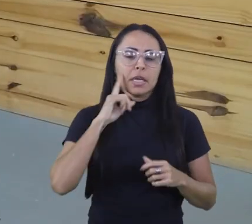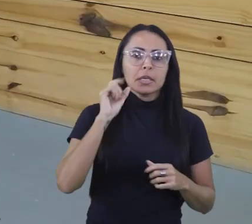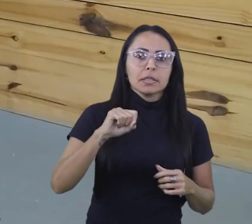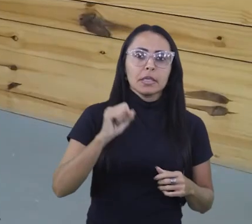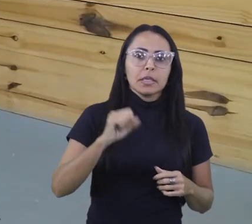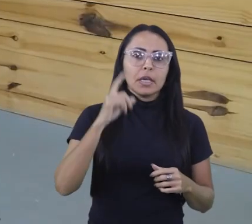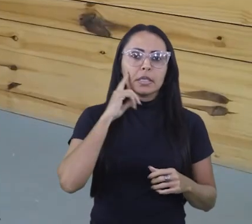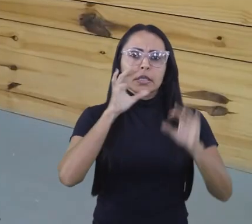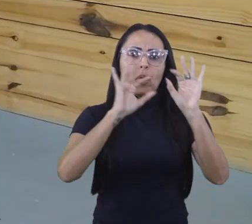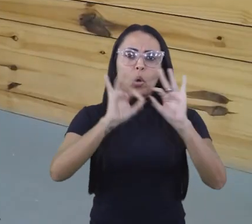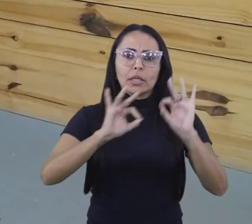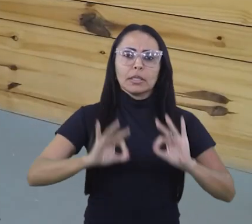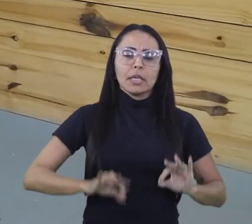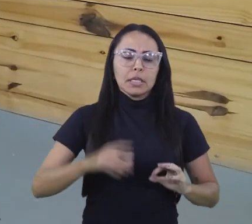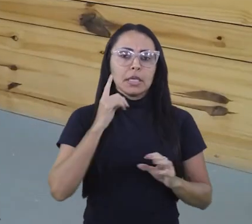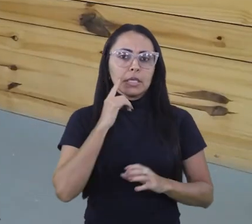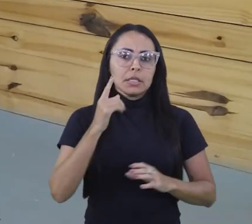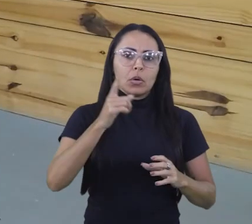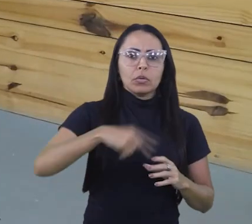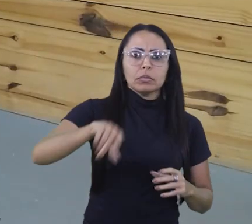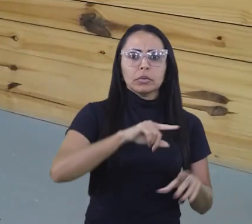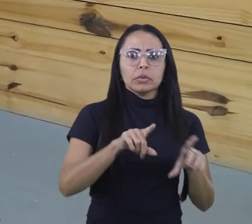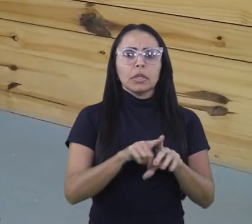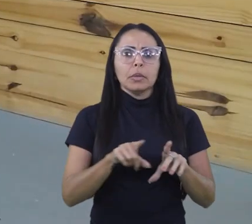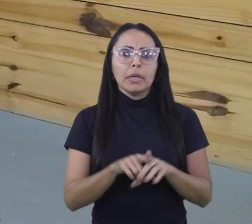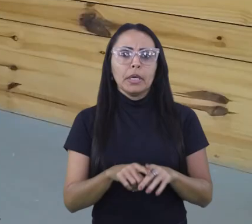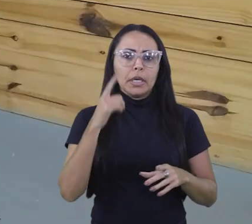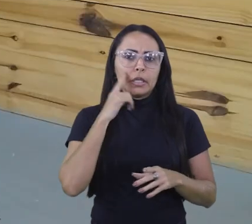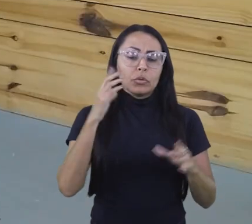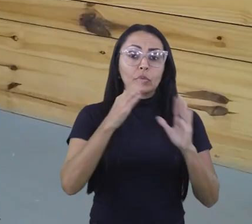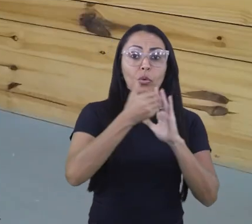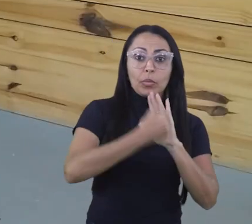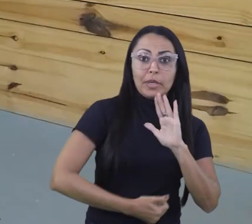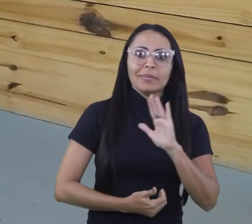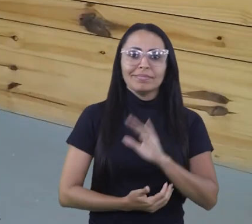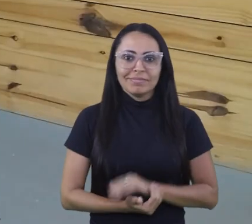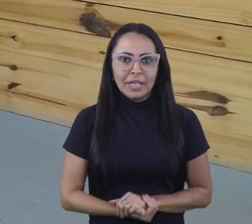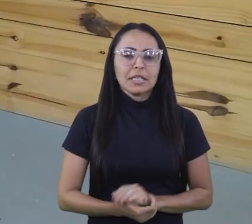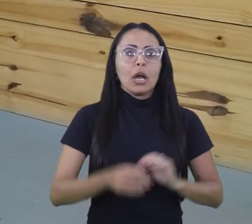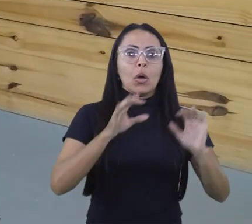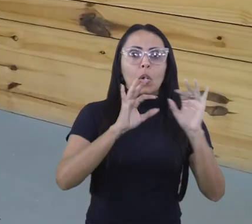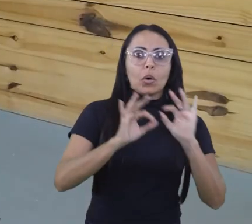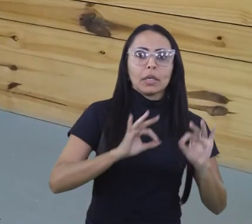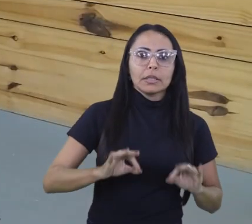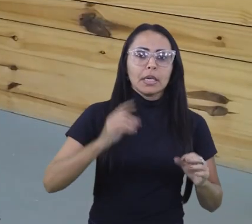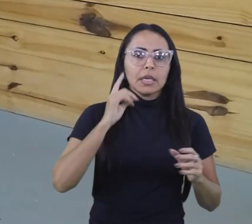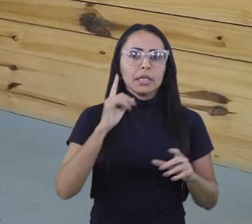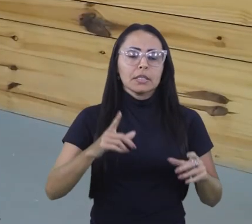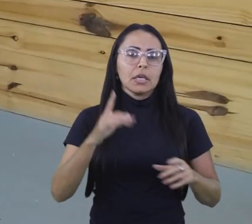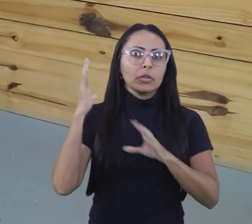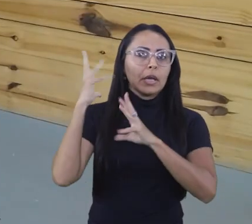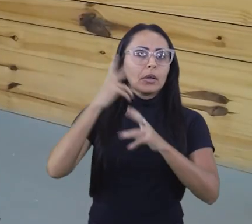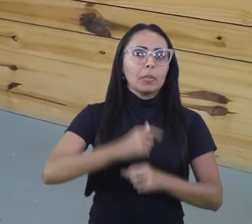instrumento para a distribuição útil dos livros nas estantes, né, dos livros ou dos documentos, né, a organização dos instrumentos de recuperação